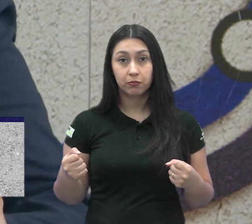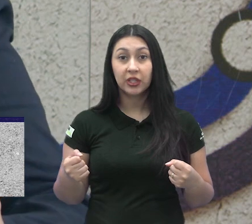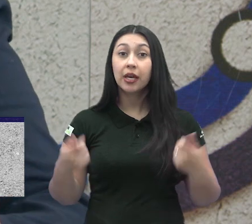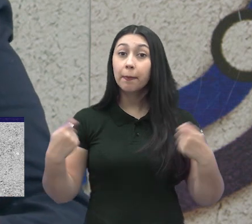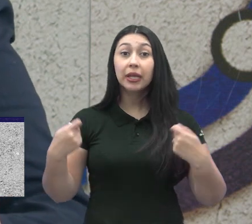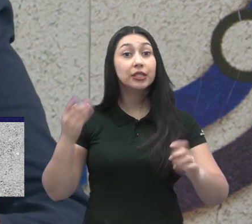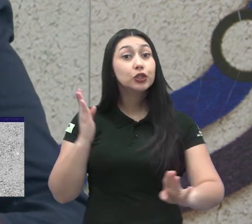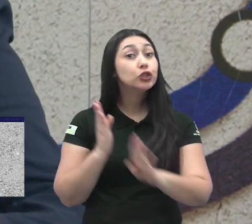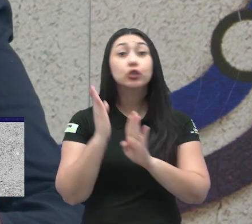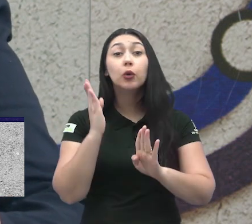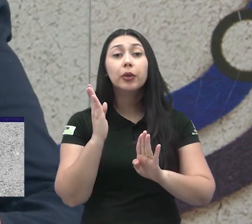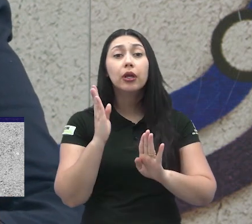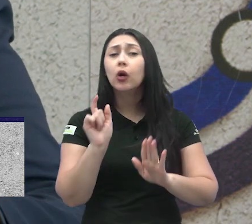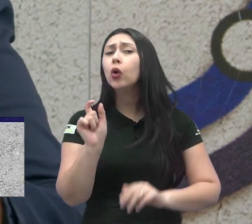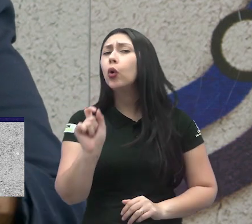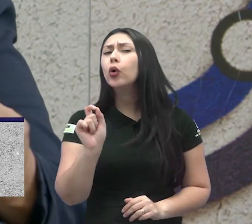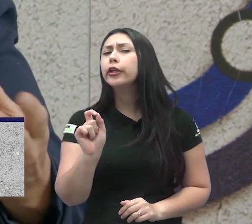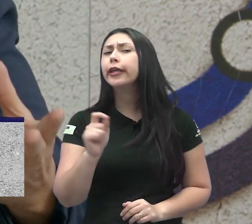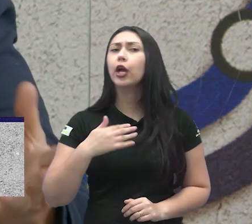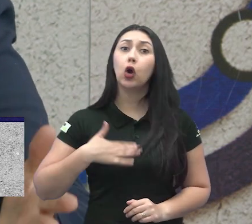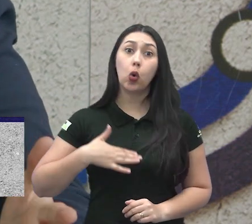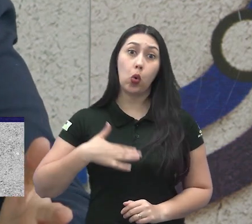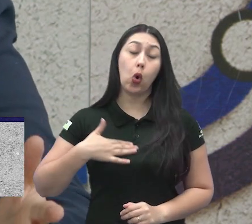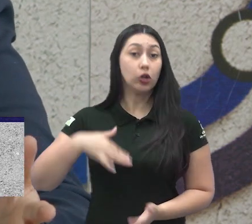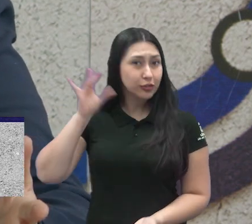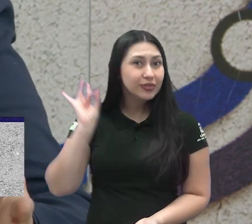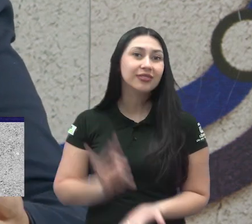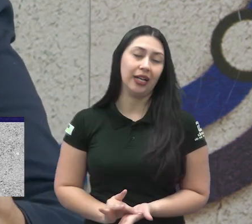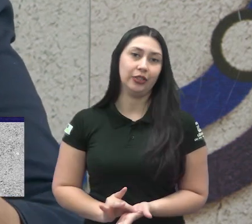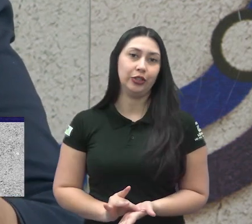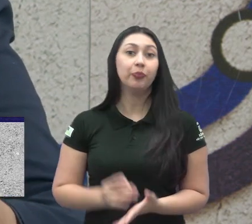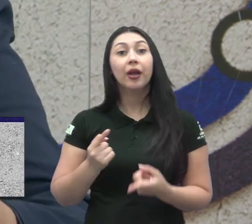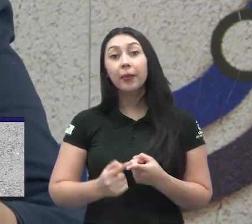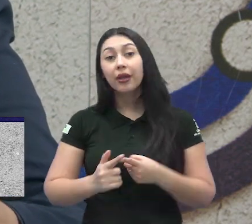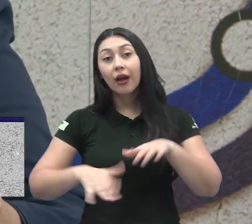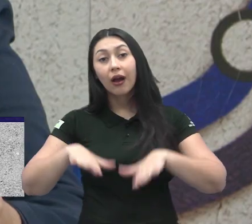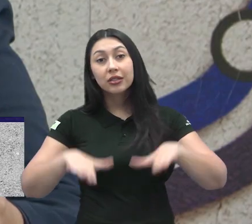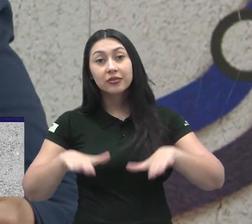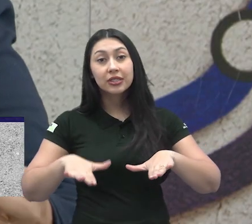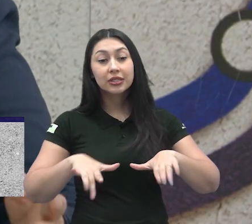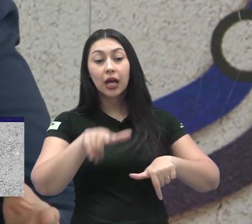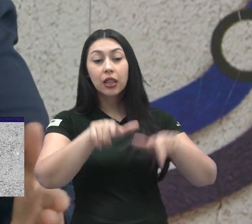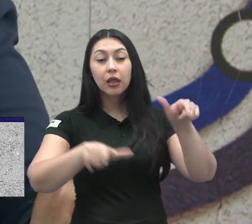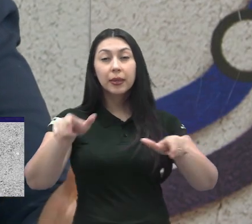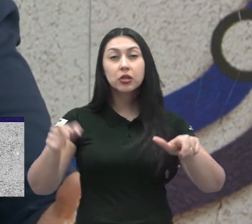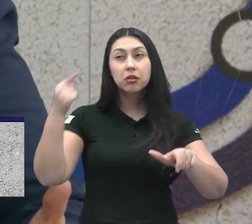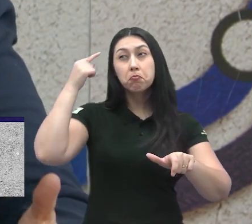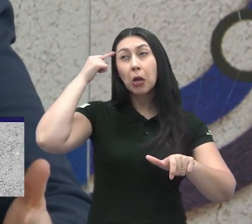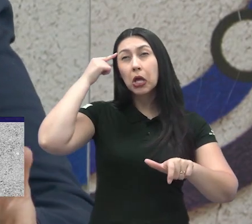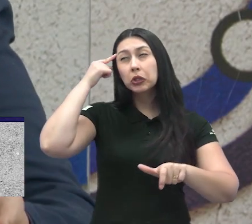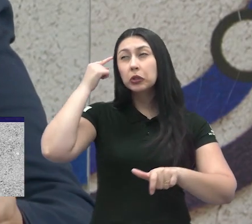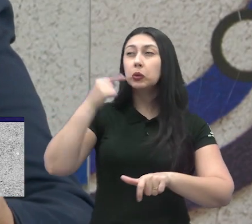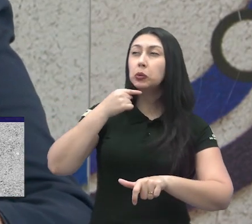descubra o que você realmente quer, né? Porque as pessoas, às vezes, ficam em